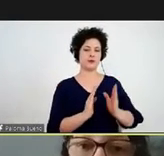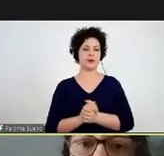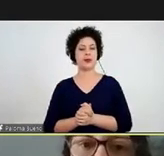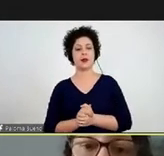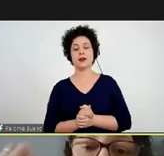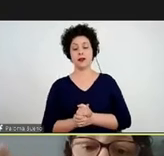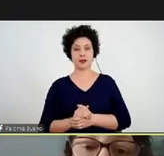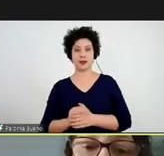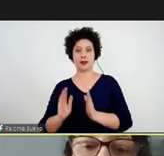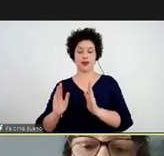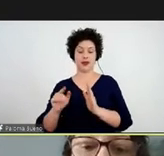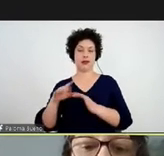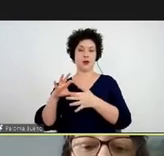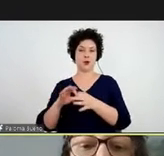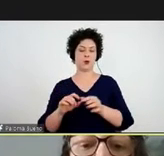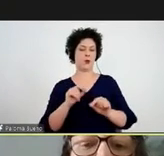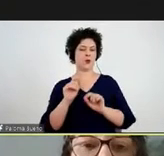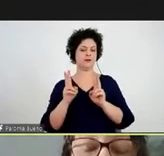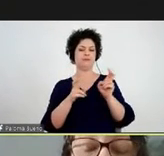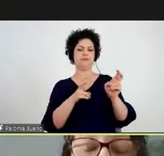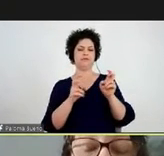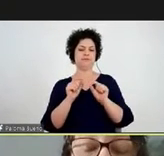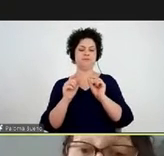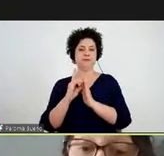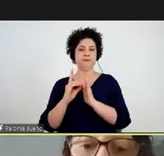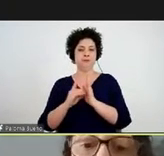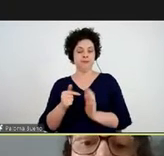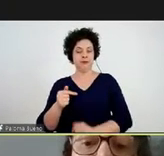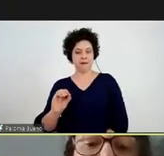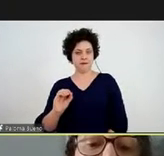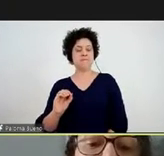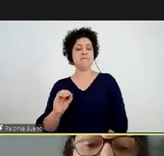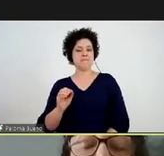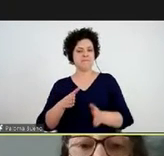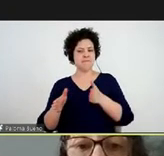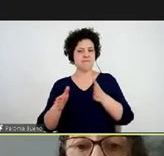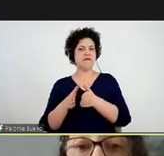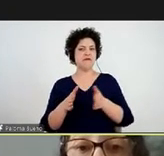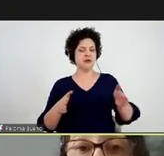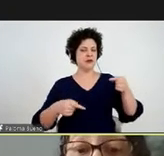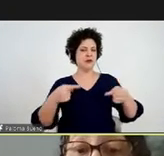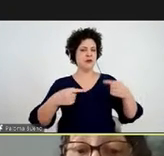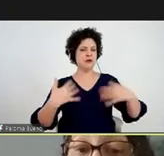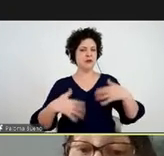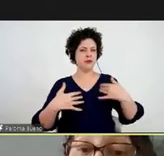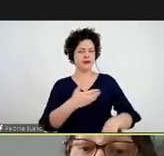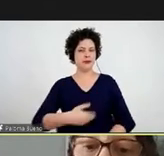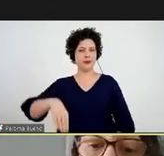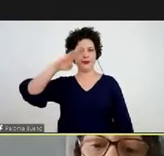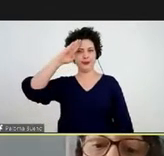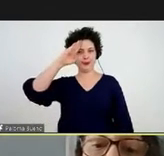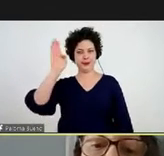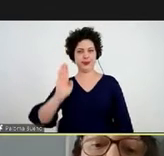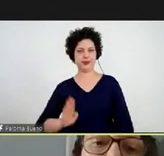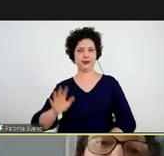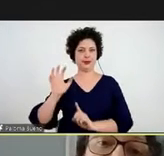Observa-se, nesse contexto, que a gente está na década de 70, um período histórico e político do governo militar no Brasil, que